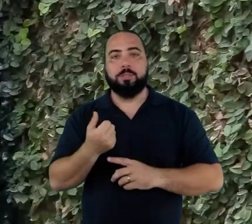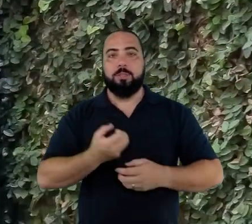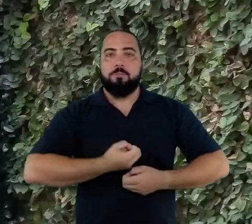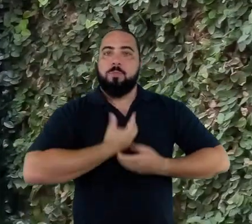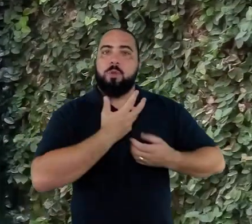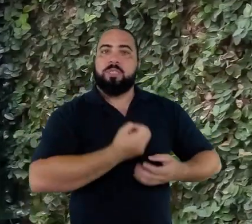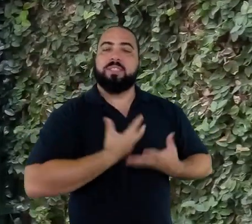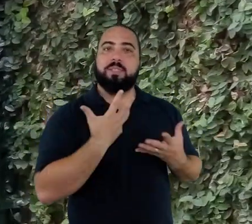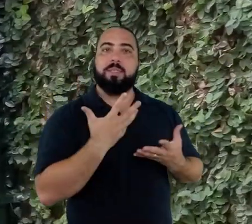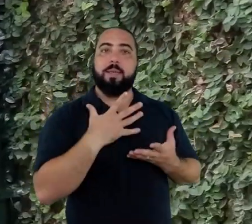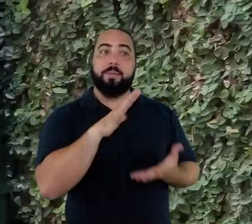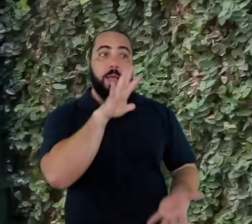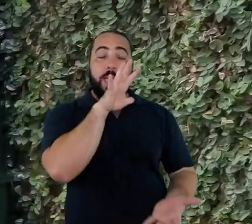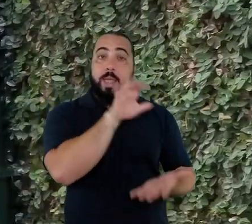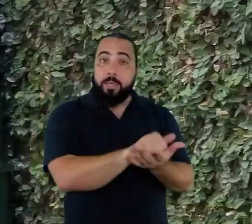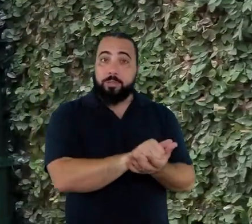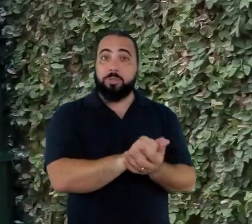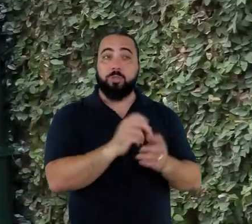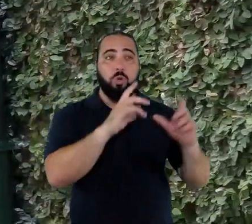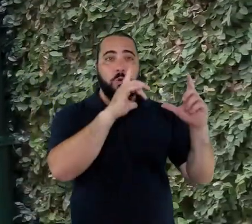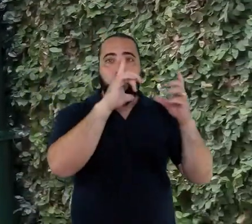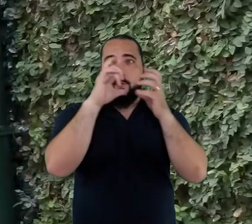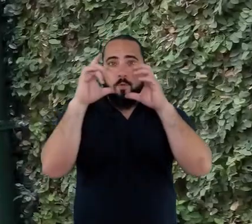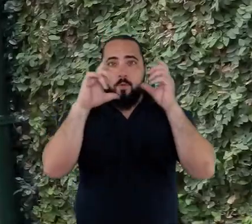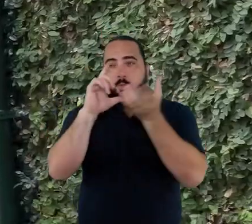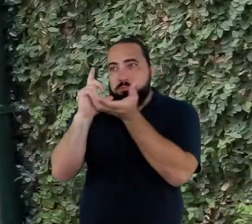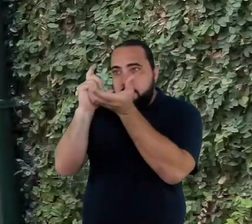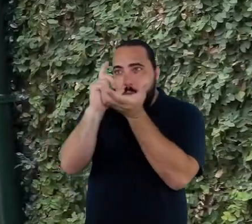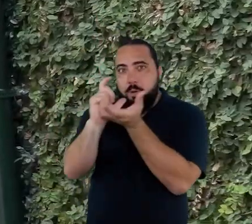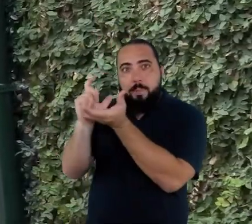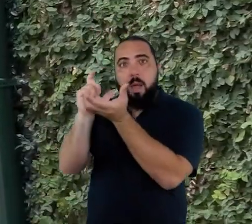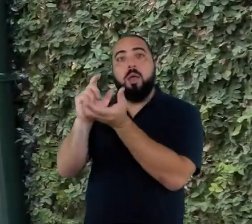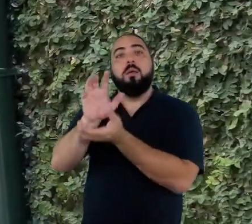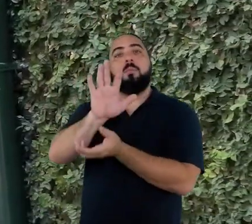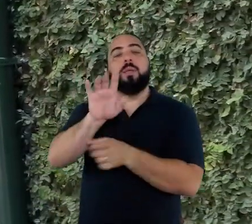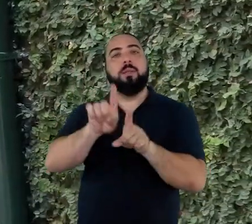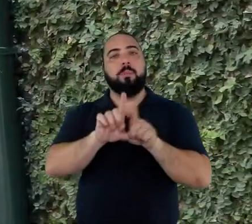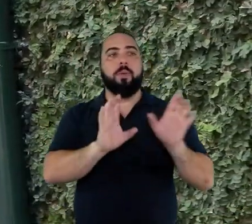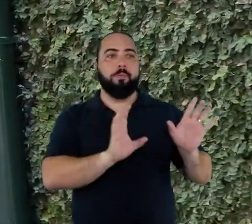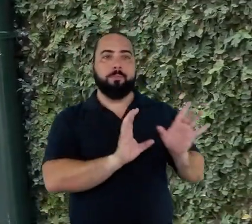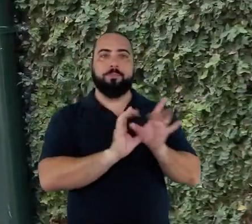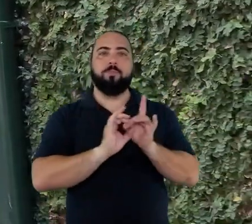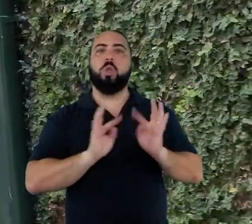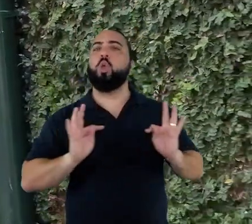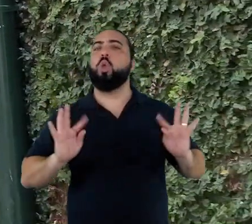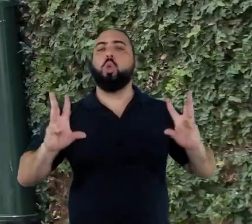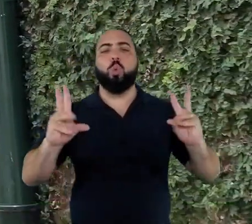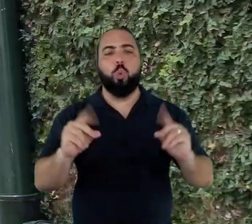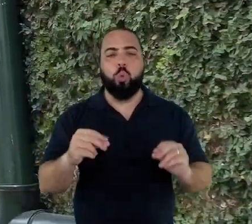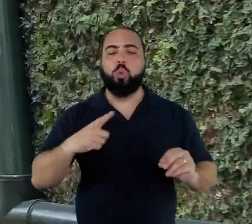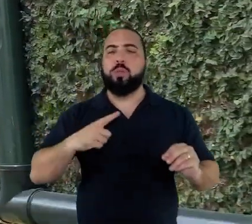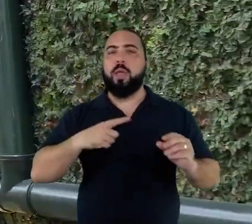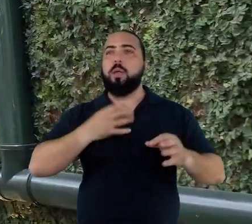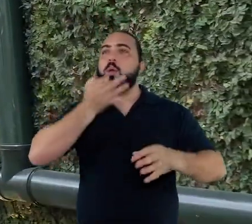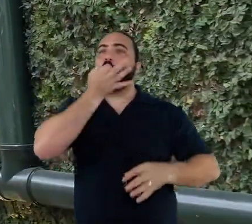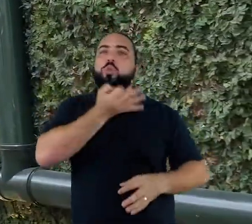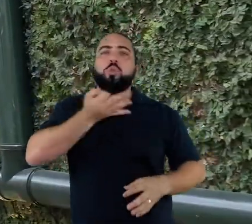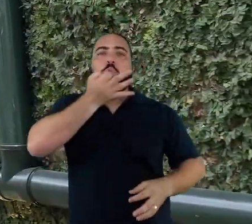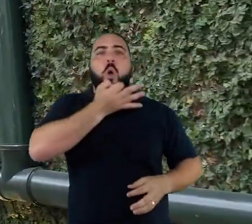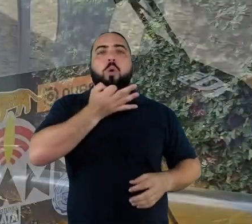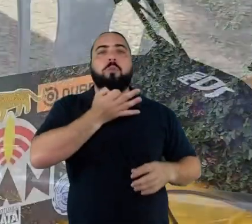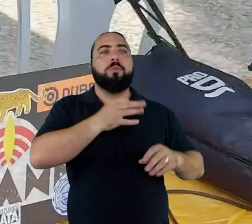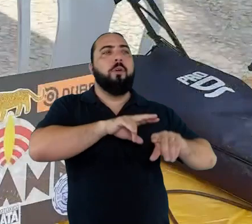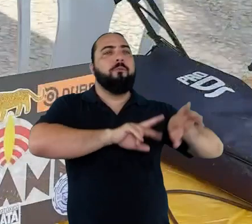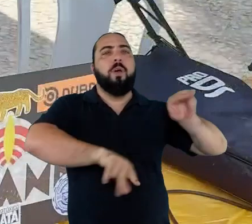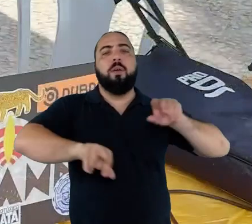poesia, com o registro fotográfico, mecânico e digital, mas conectando com toda uma sonoridade que vem de